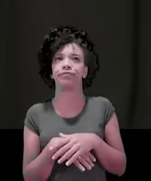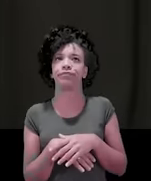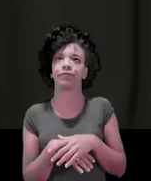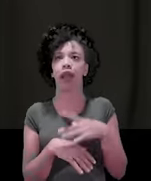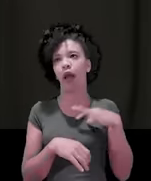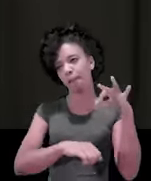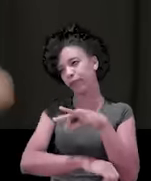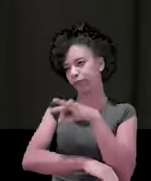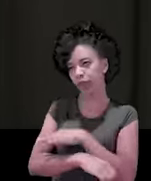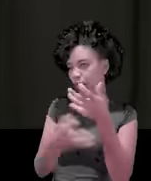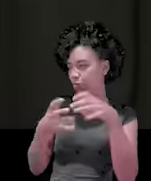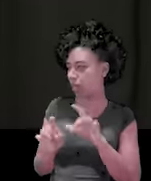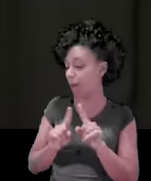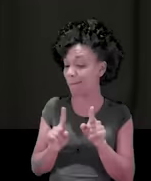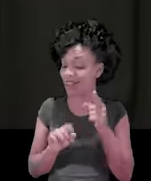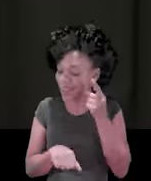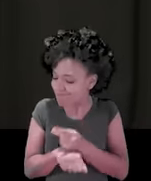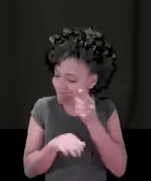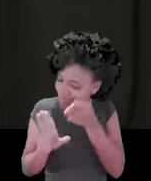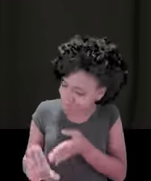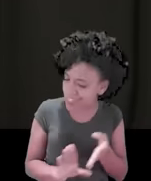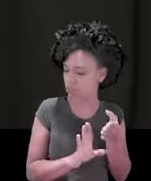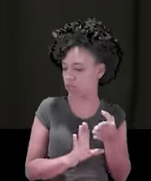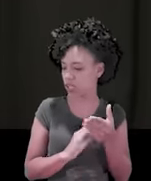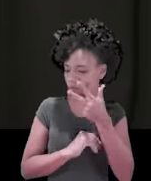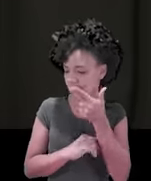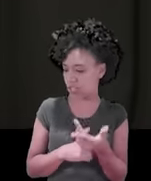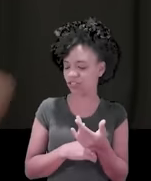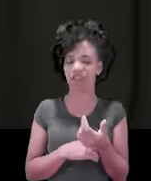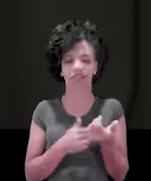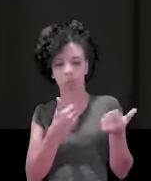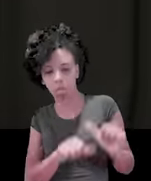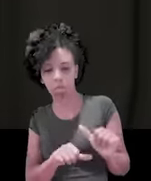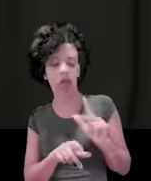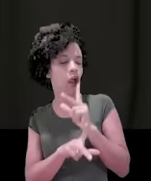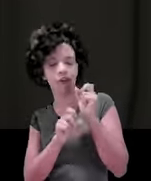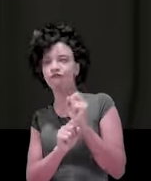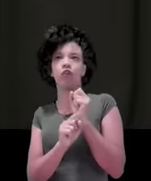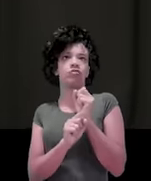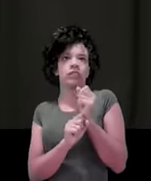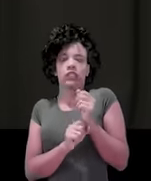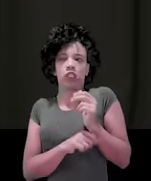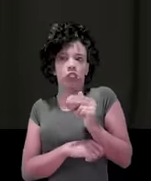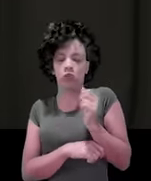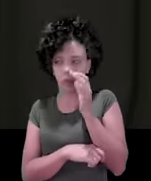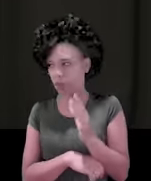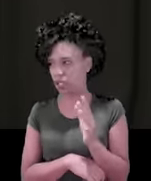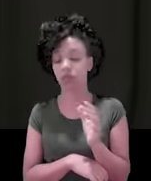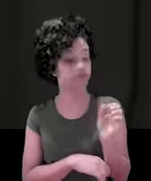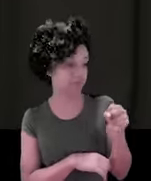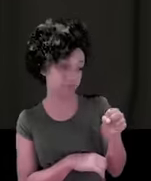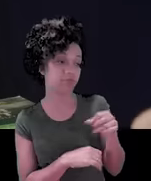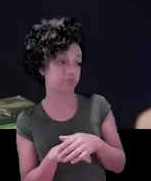estaria com o mosquito Mas ela tá mas é nessa hora que você acha que você é um bosta que ver uma força que tu nem imaginava que você tinha que